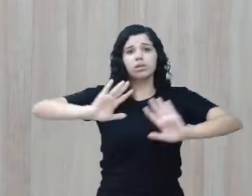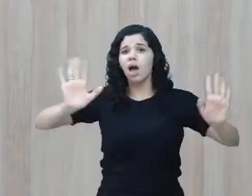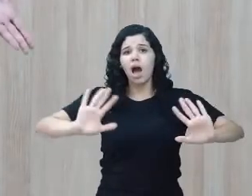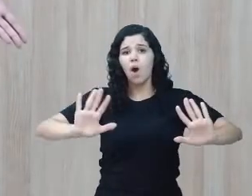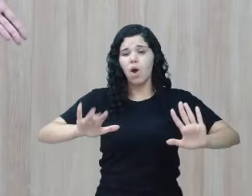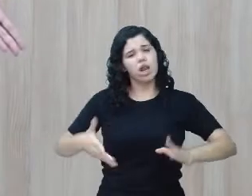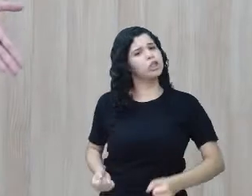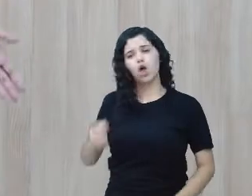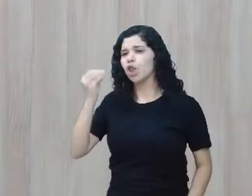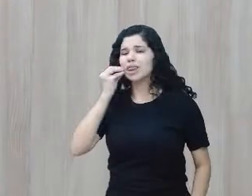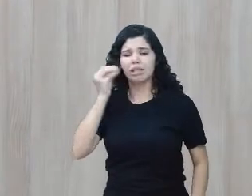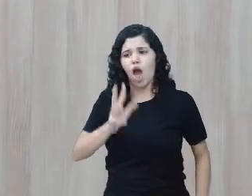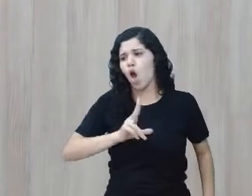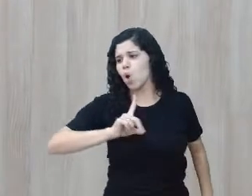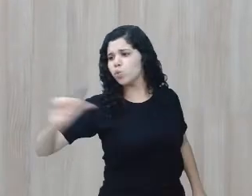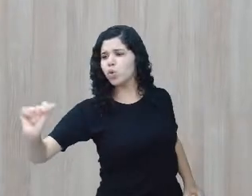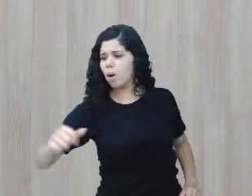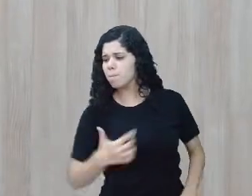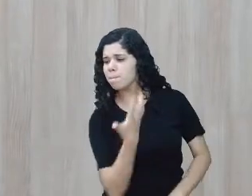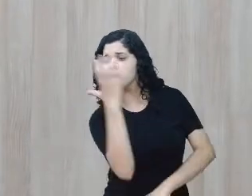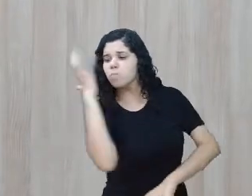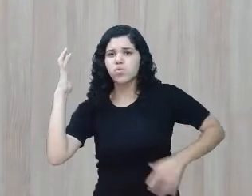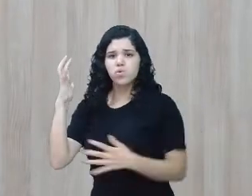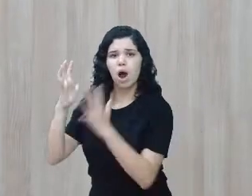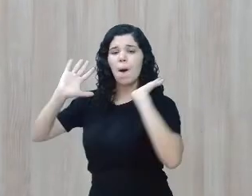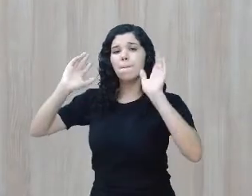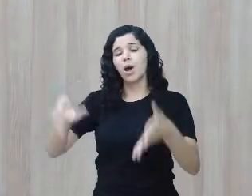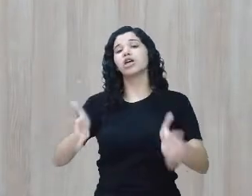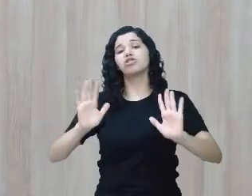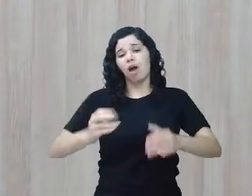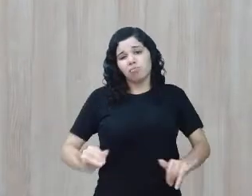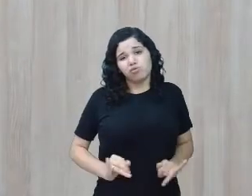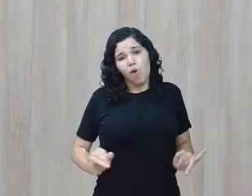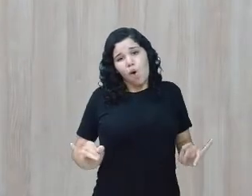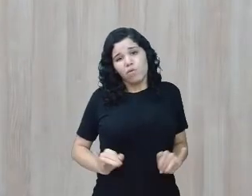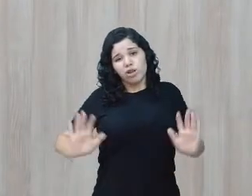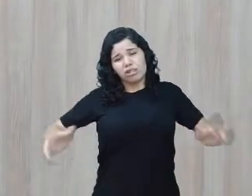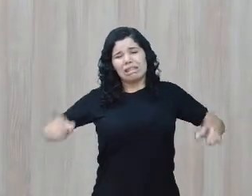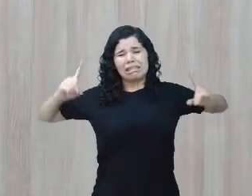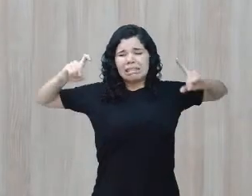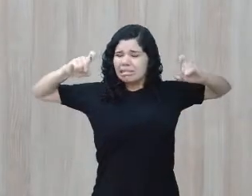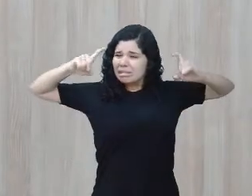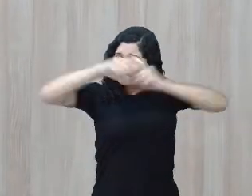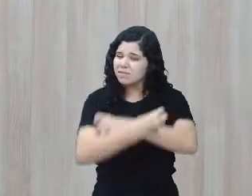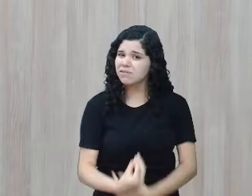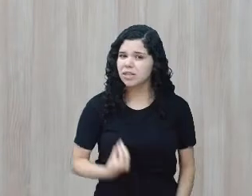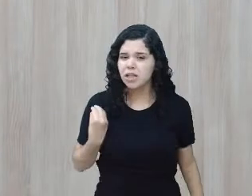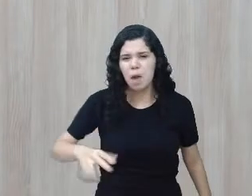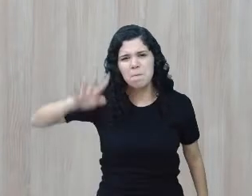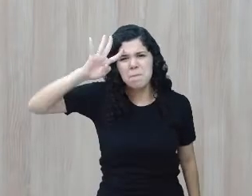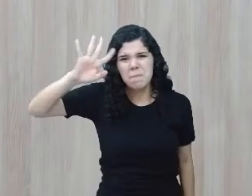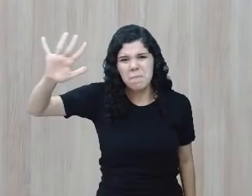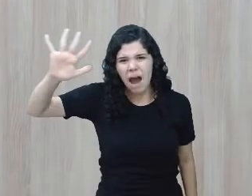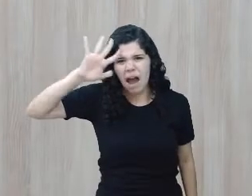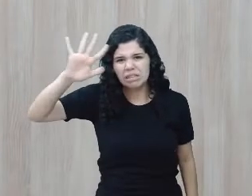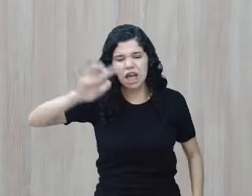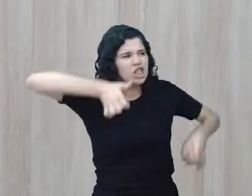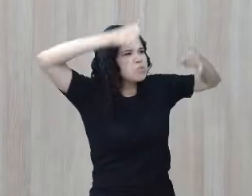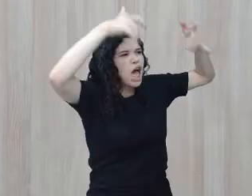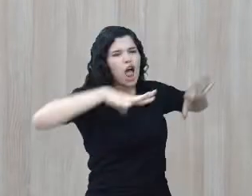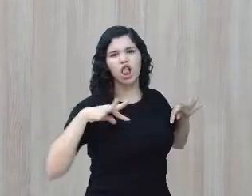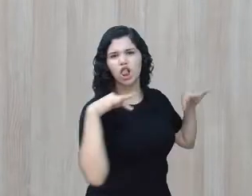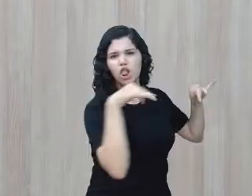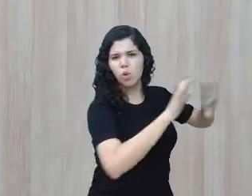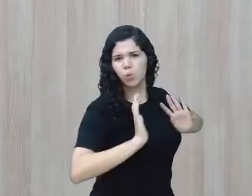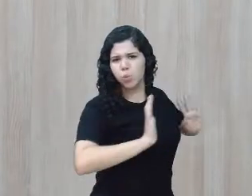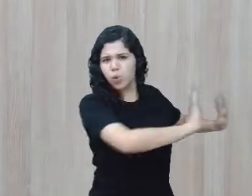vida difícil, de grande sofrimento. Gente, imagina só, arriscar tudo, entrar na